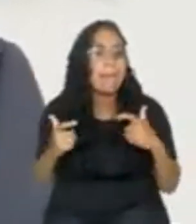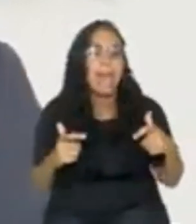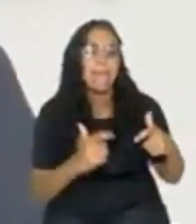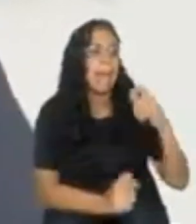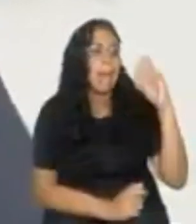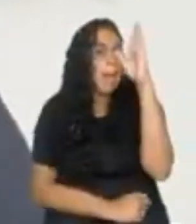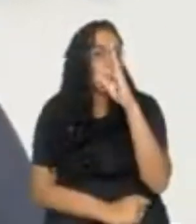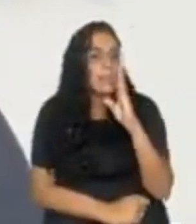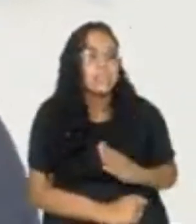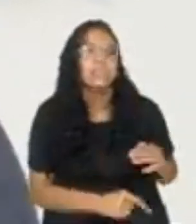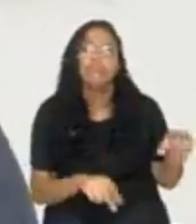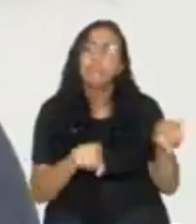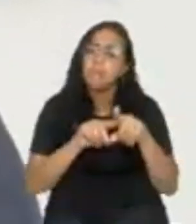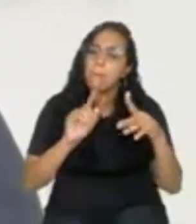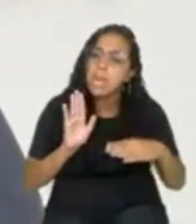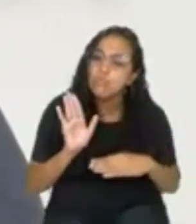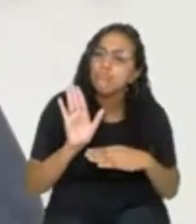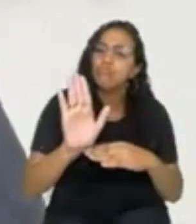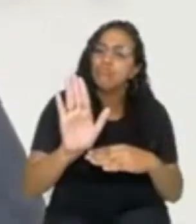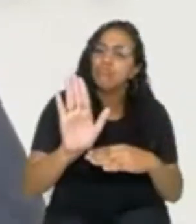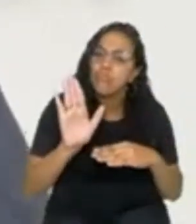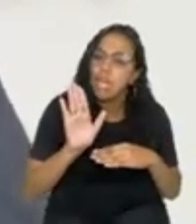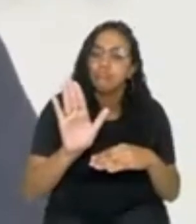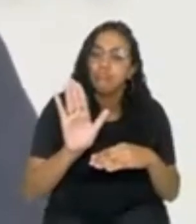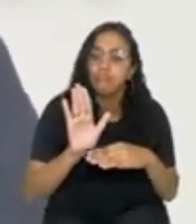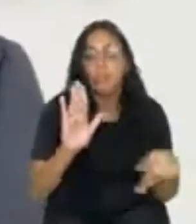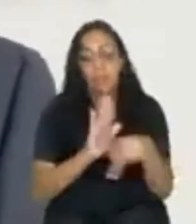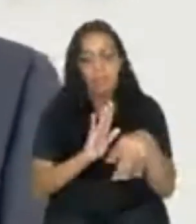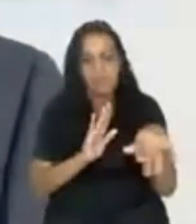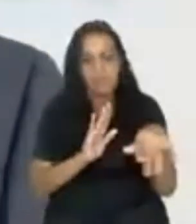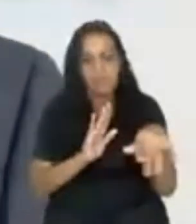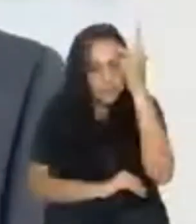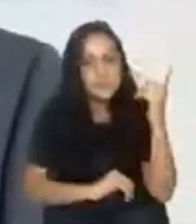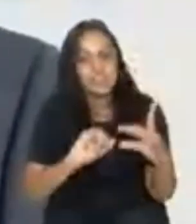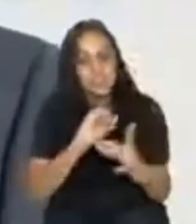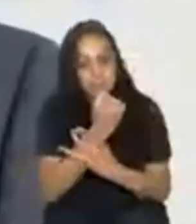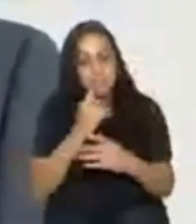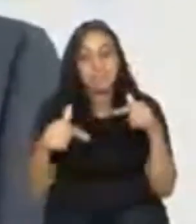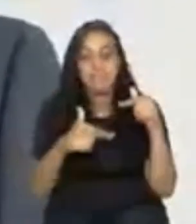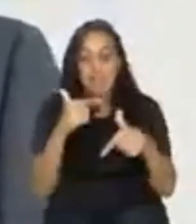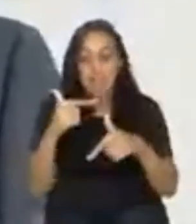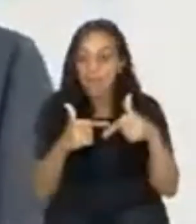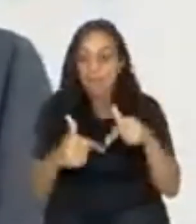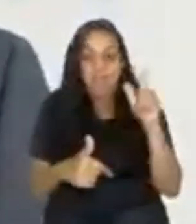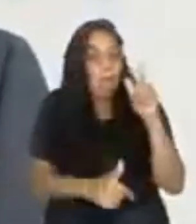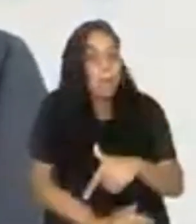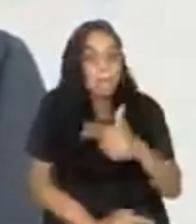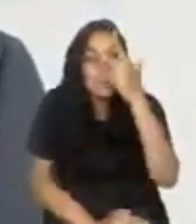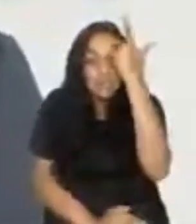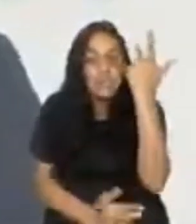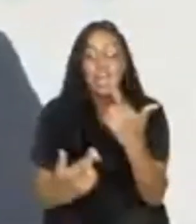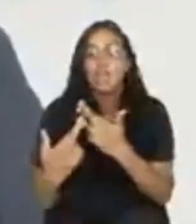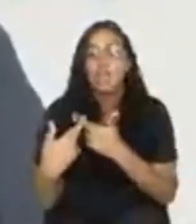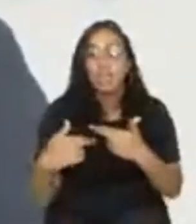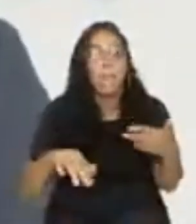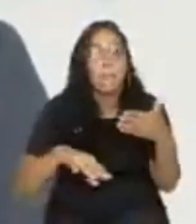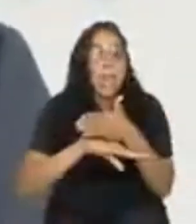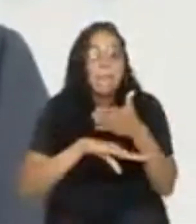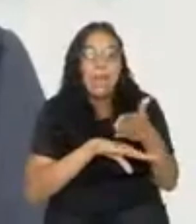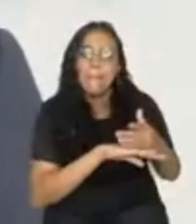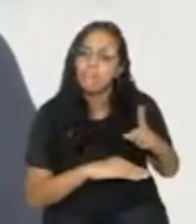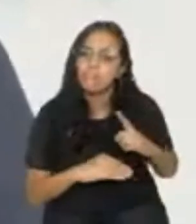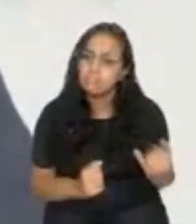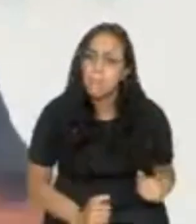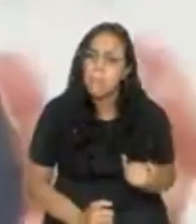proteção, a mão que ampara, enfim. O corretor de seguros é um verdadeiro assessor que agrega